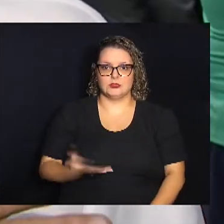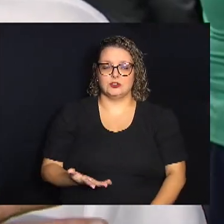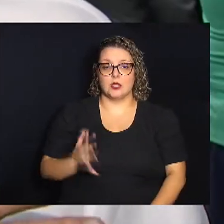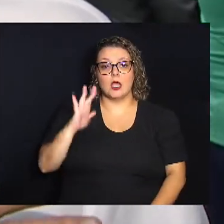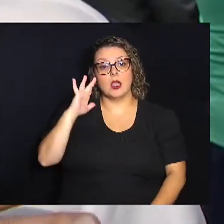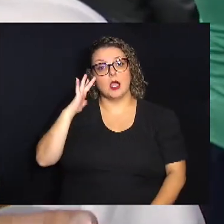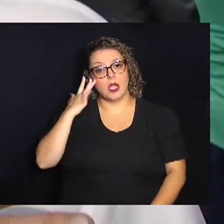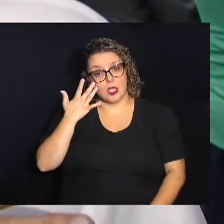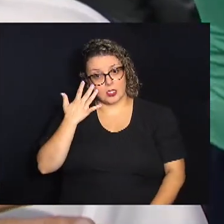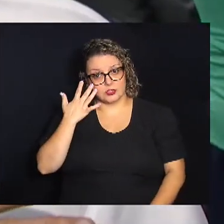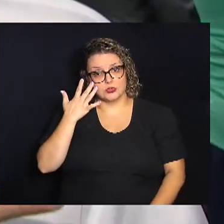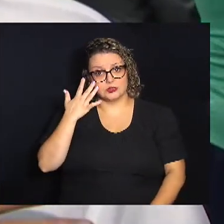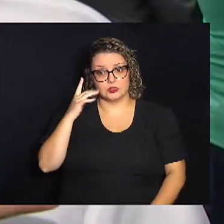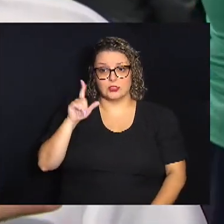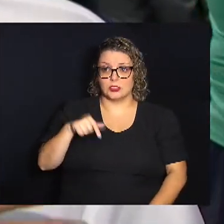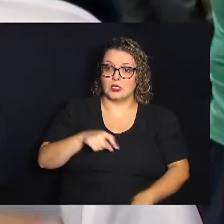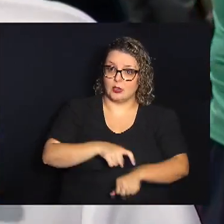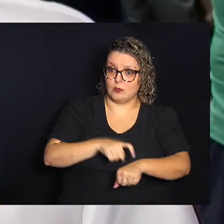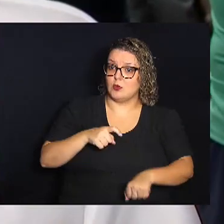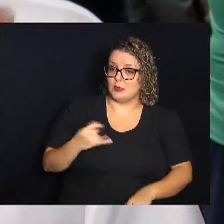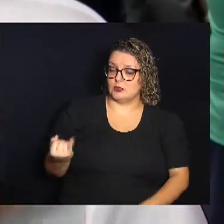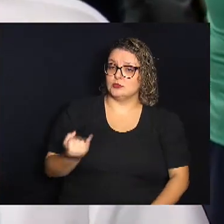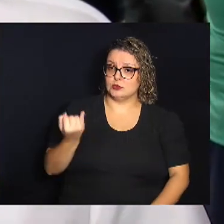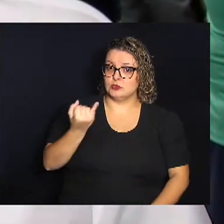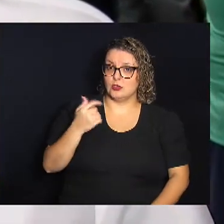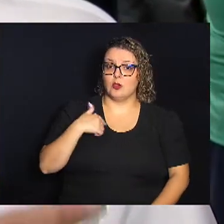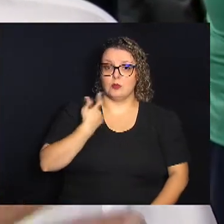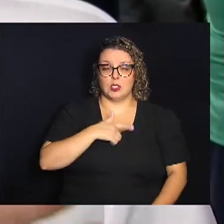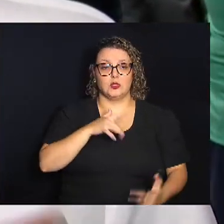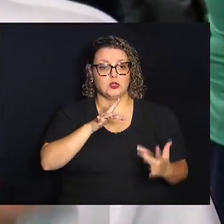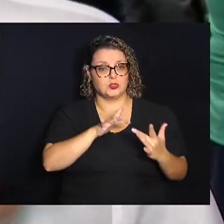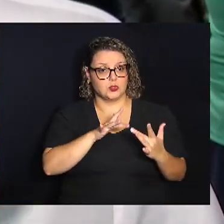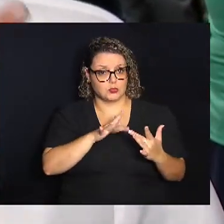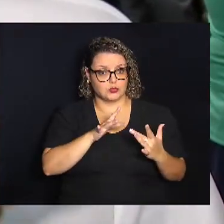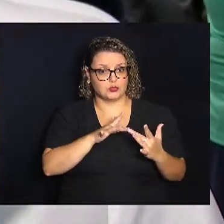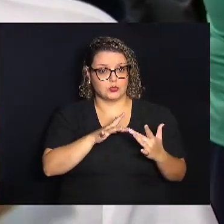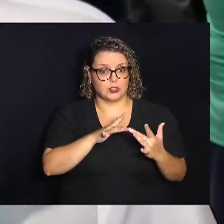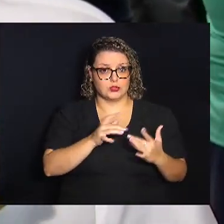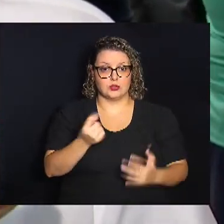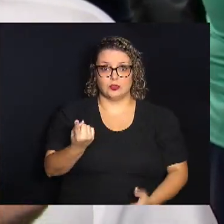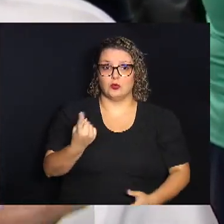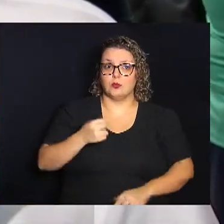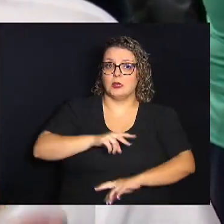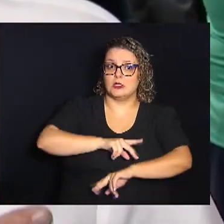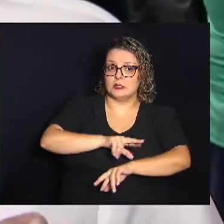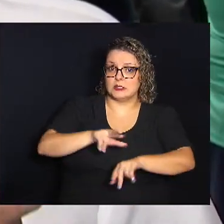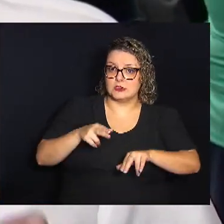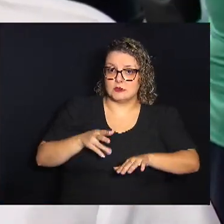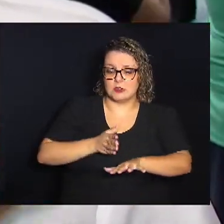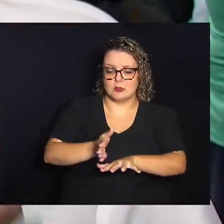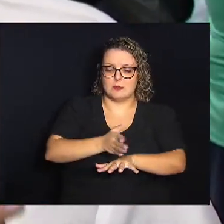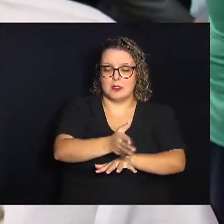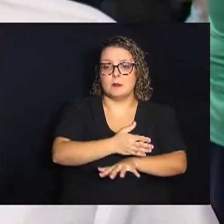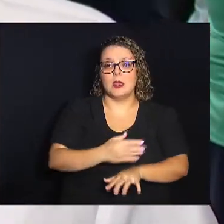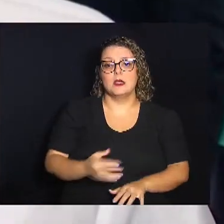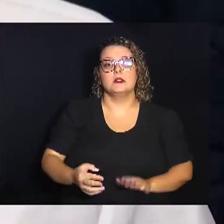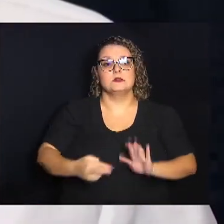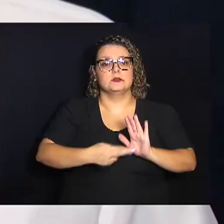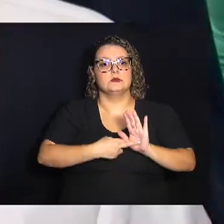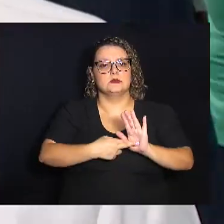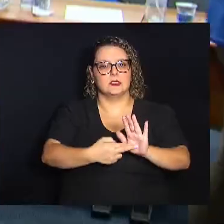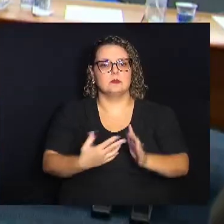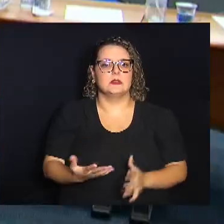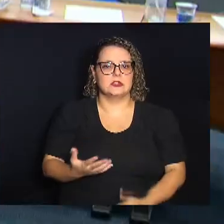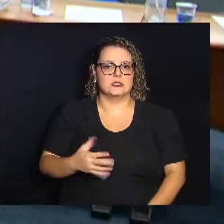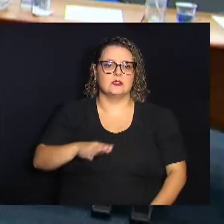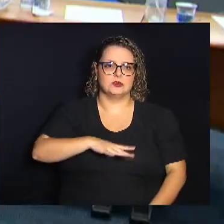que foi um momento importante para a gente ter contato com uma das faces de Campinas, que é uma cidade